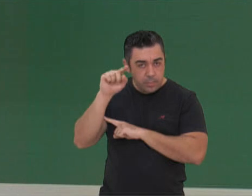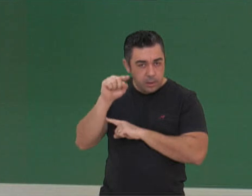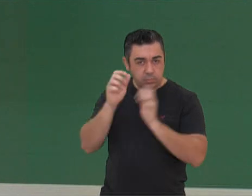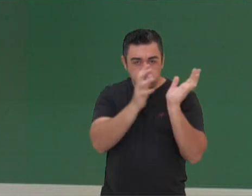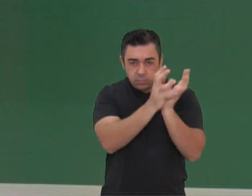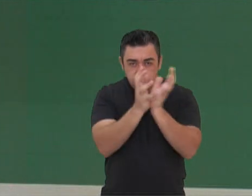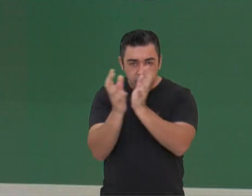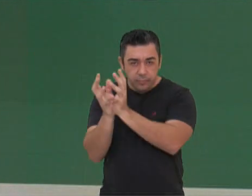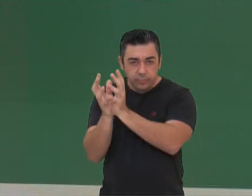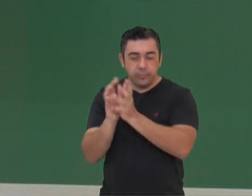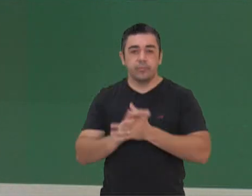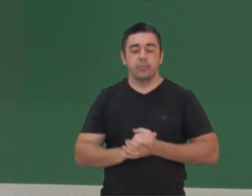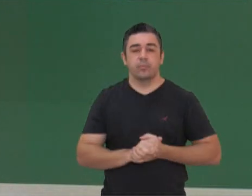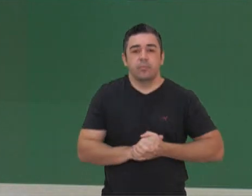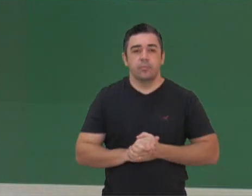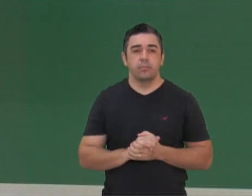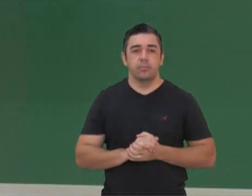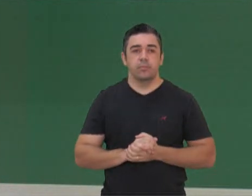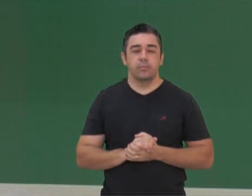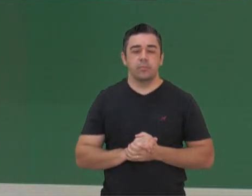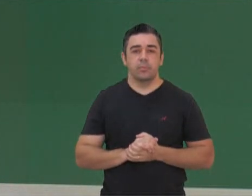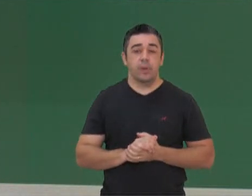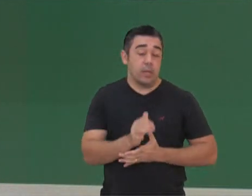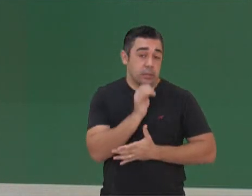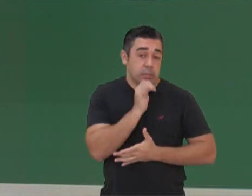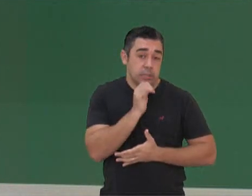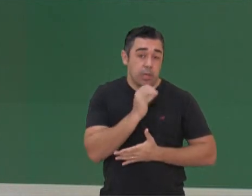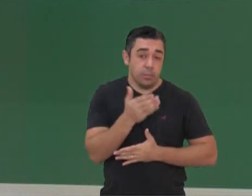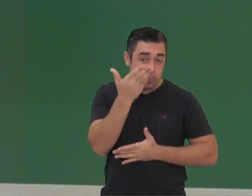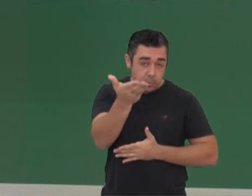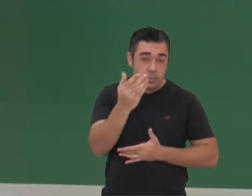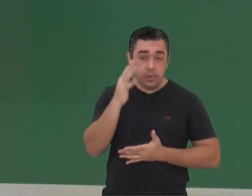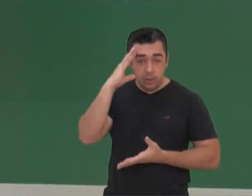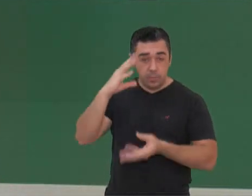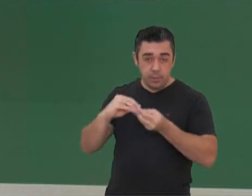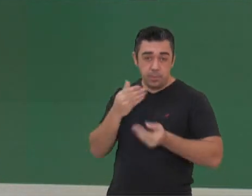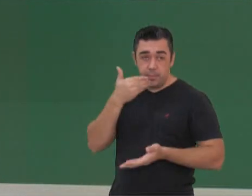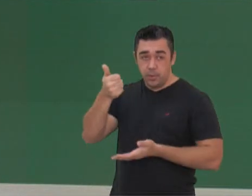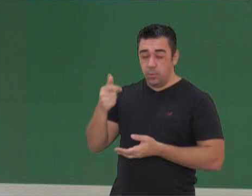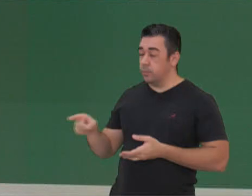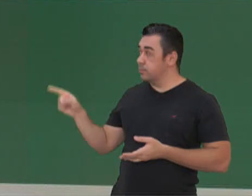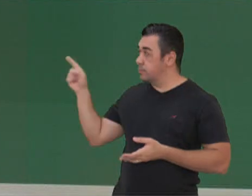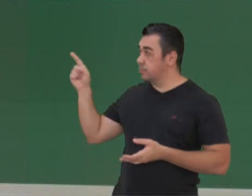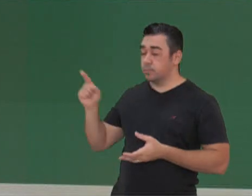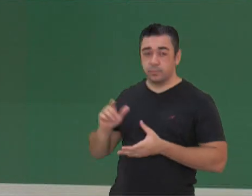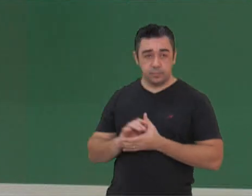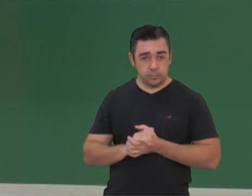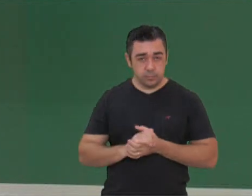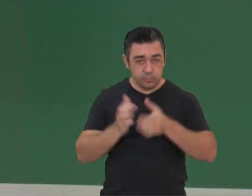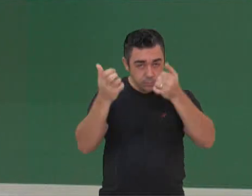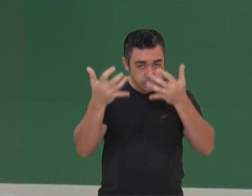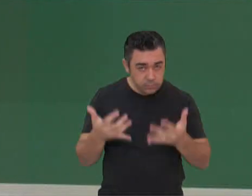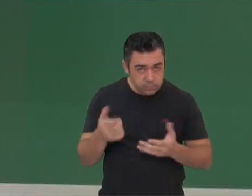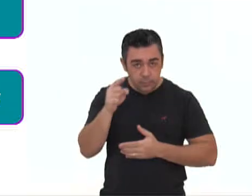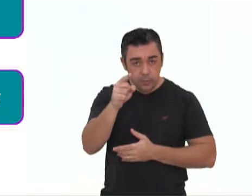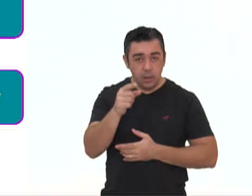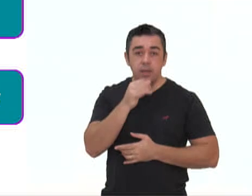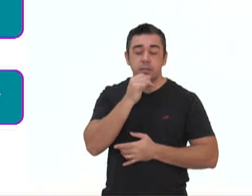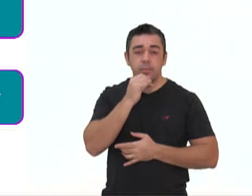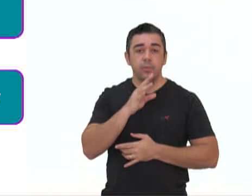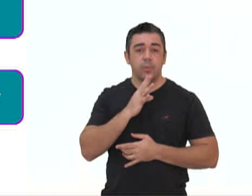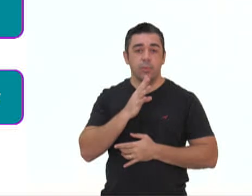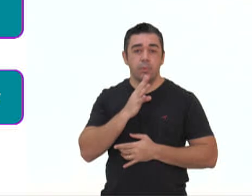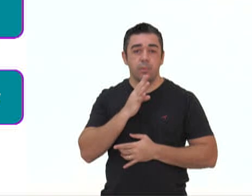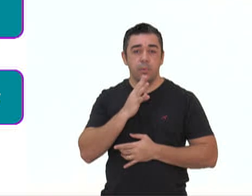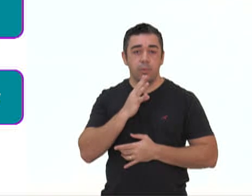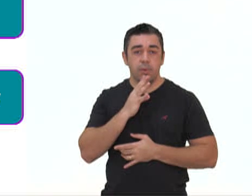O reficofage. Um exemplo disso para vocês entenderem um pouco melhor. Então, aqui eu peguei, né, o leopardo,